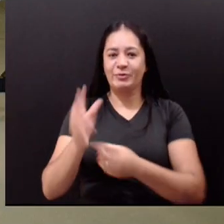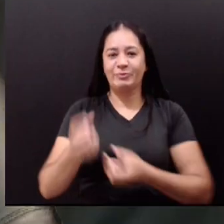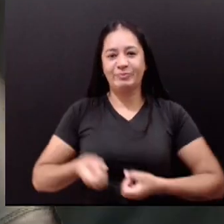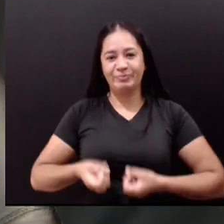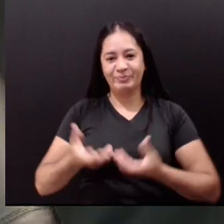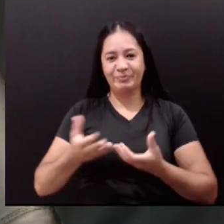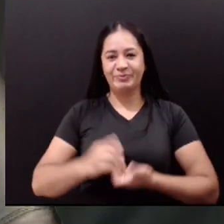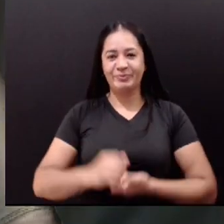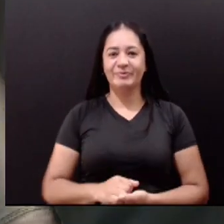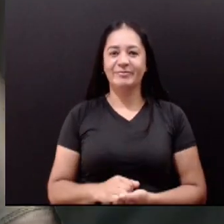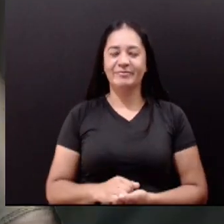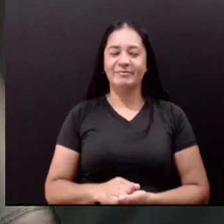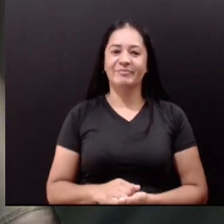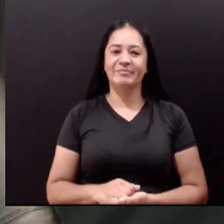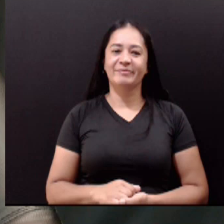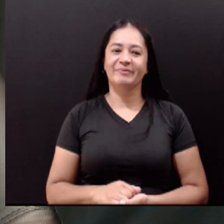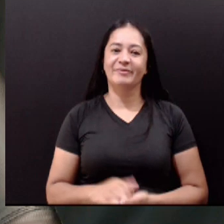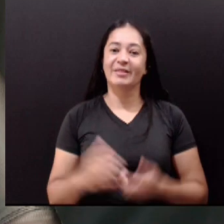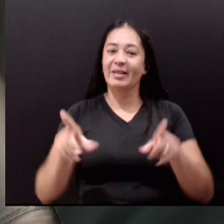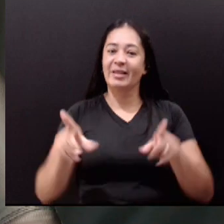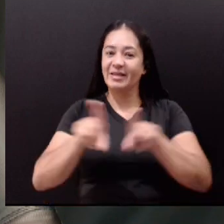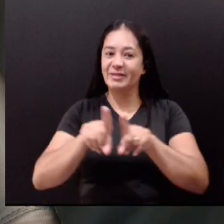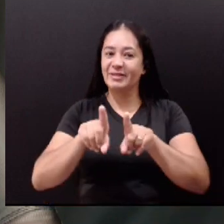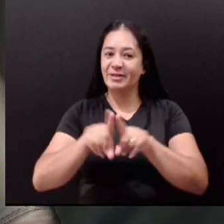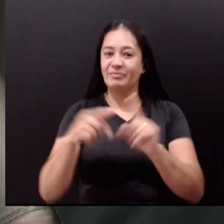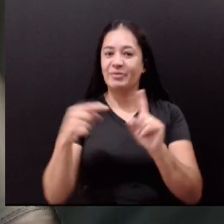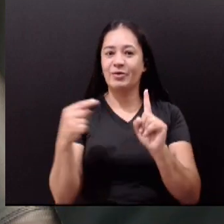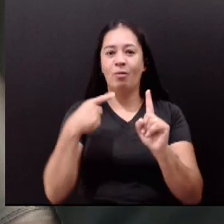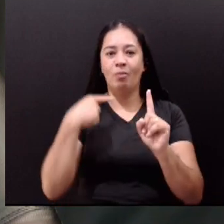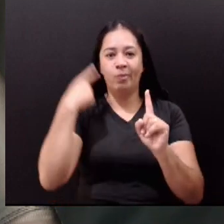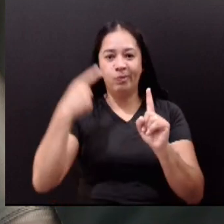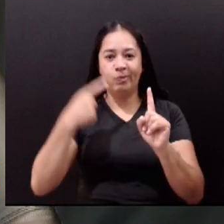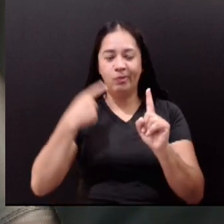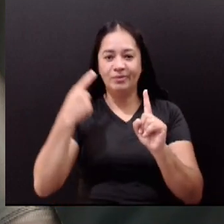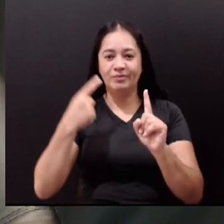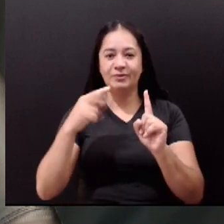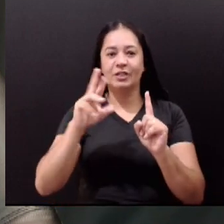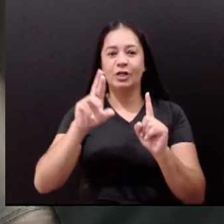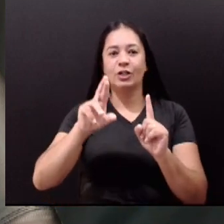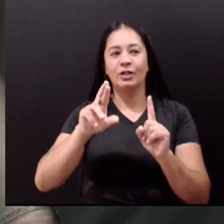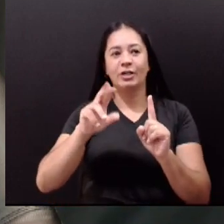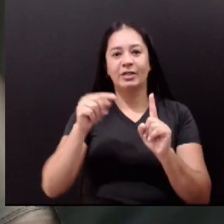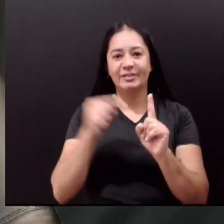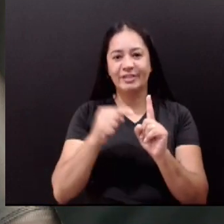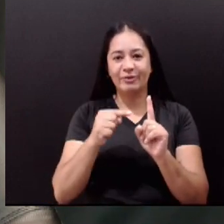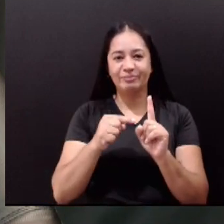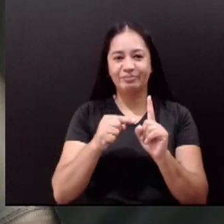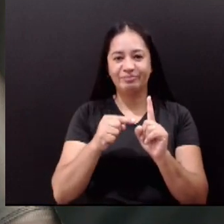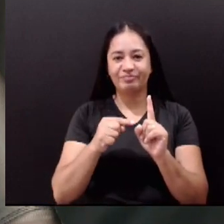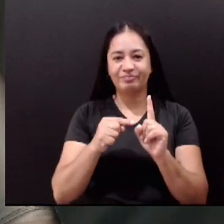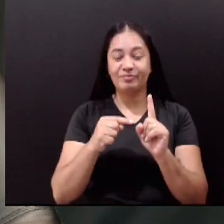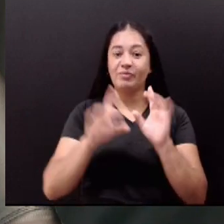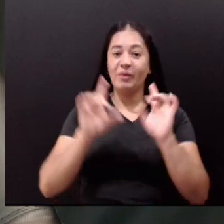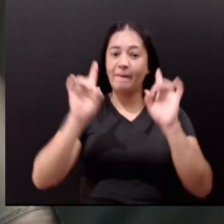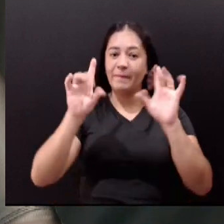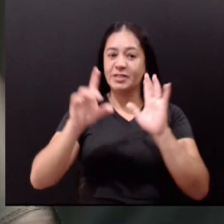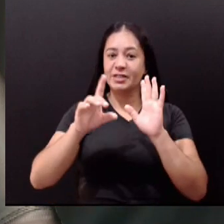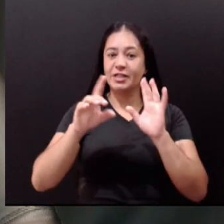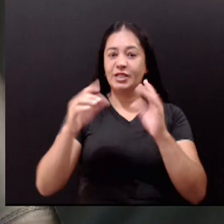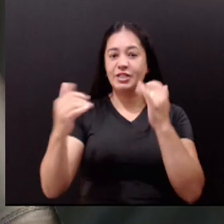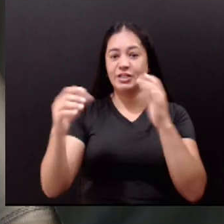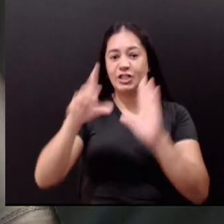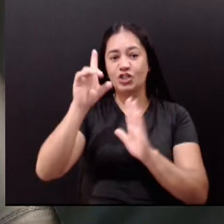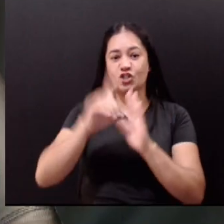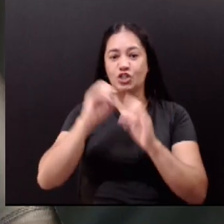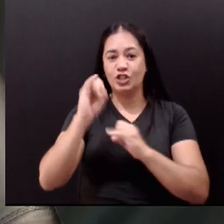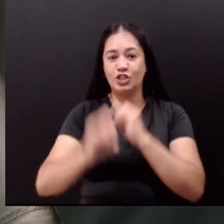bem, muito bem. E com a gente também o advogado especialista em direito digital, privacidade e proteção de dados. Ele é vice-presidente da Comissão